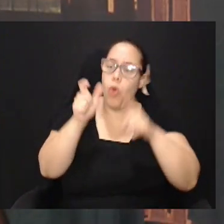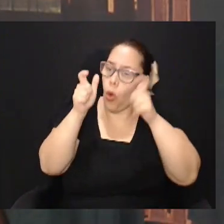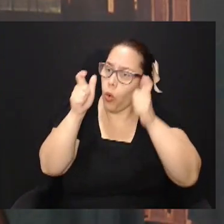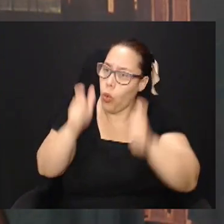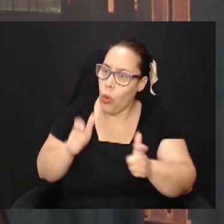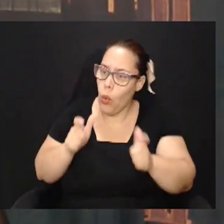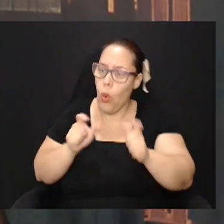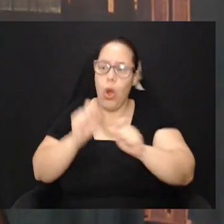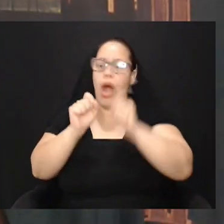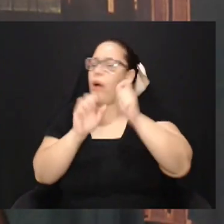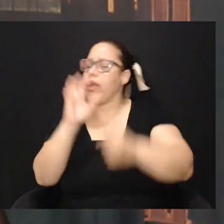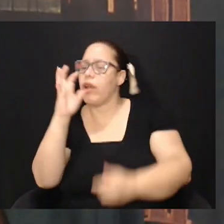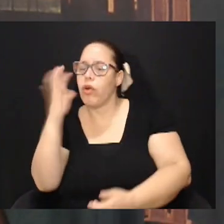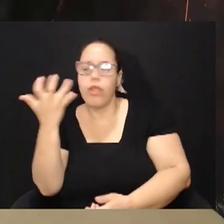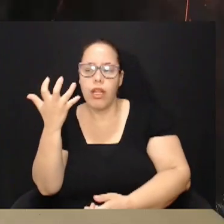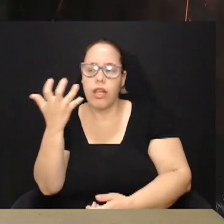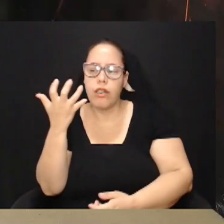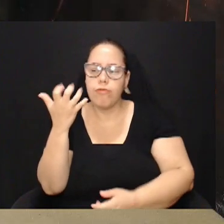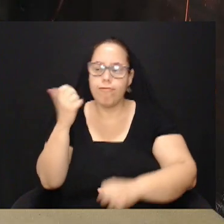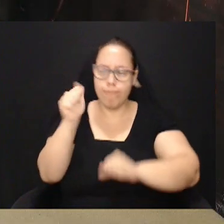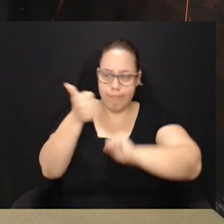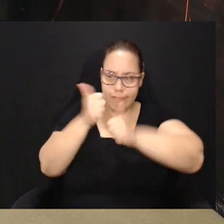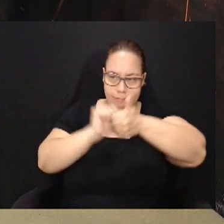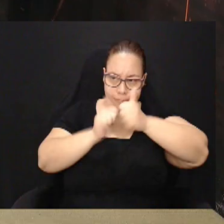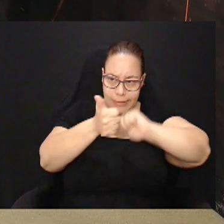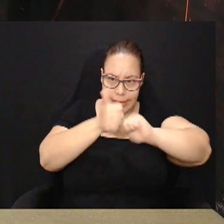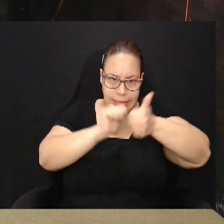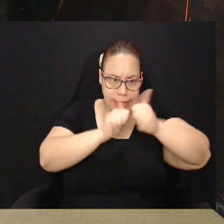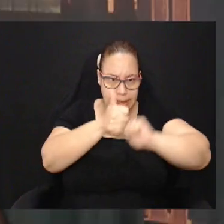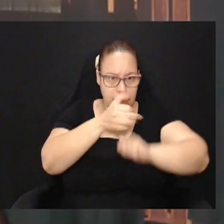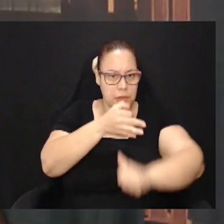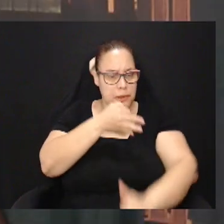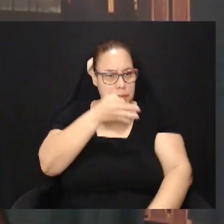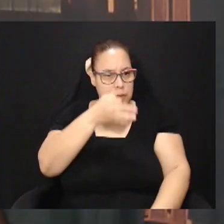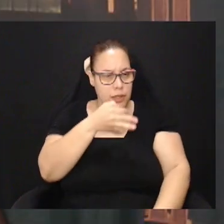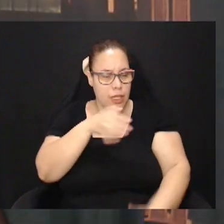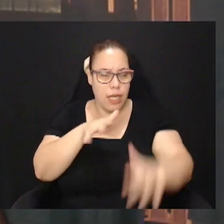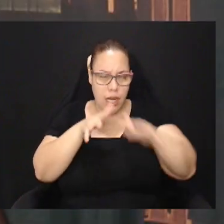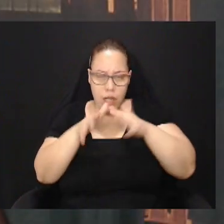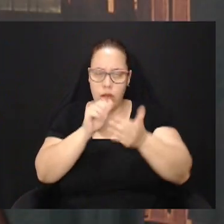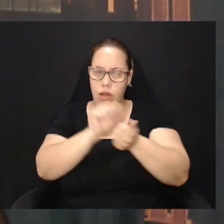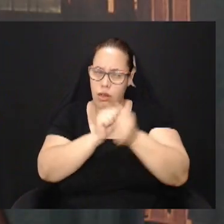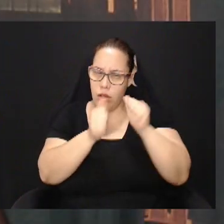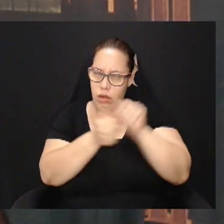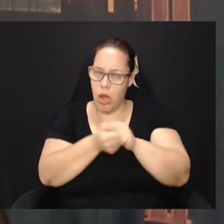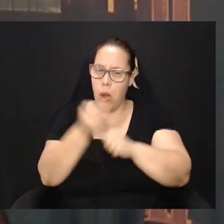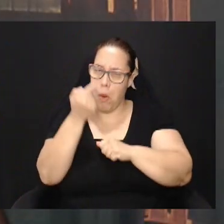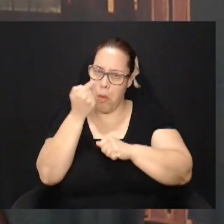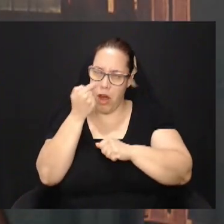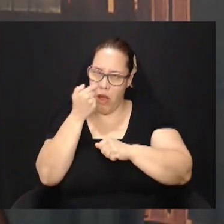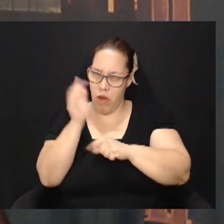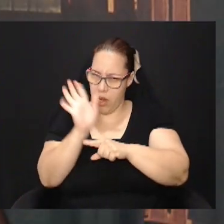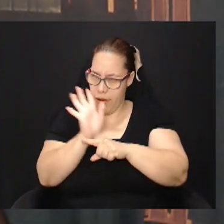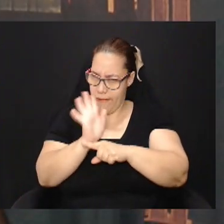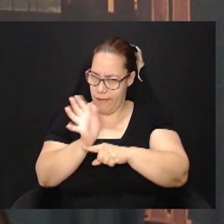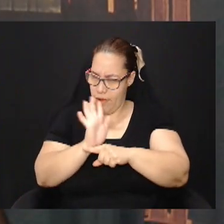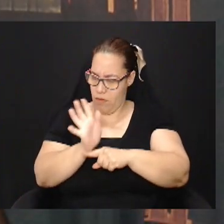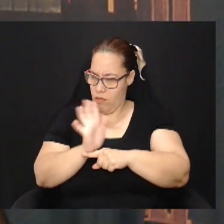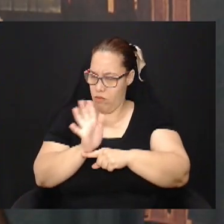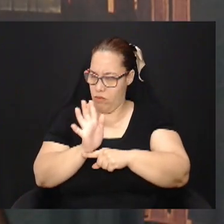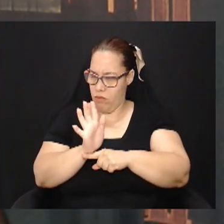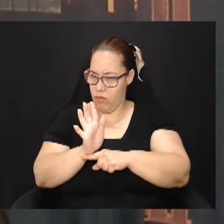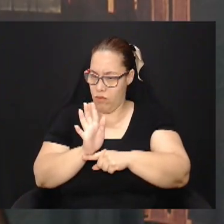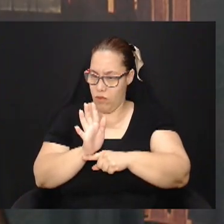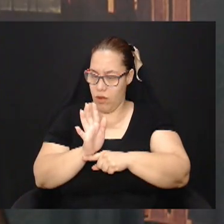que fazer essa autoanálise, essa autocrítica, será que é o momento adequado para eu ver esse filme? Filme com cachorro.